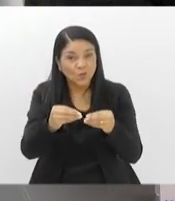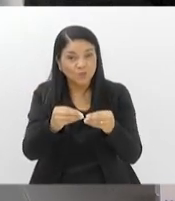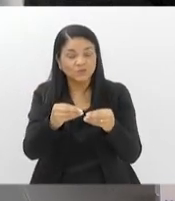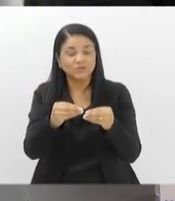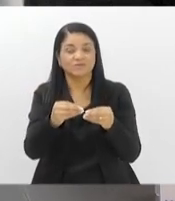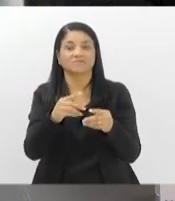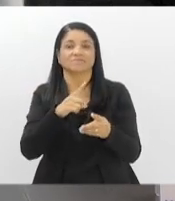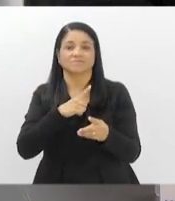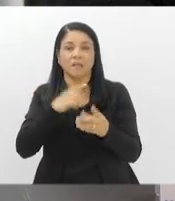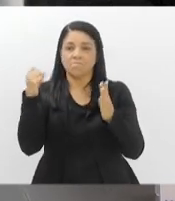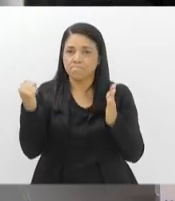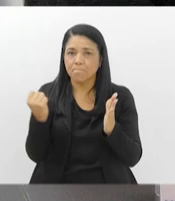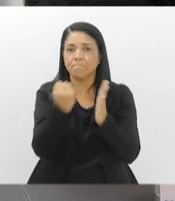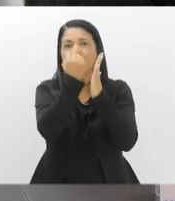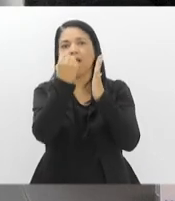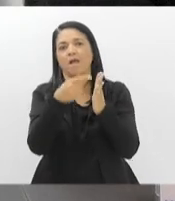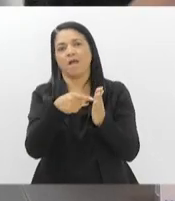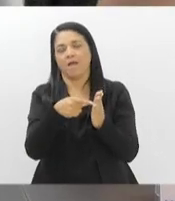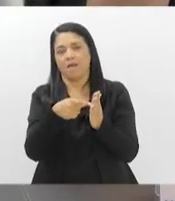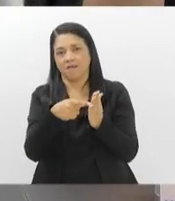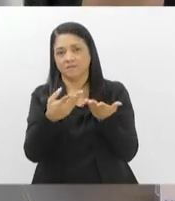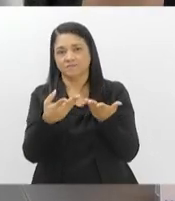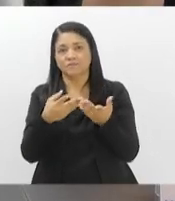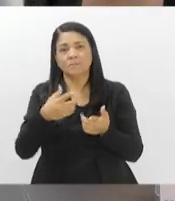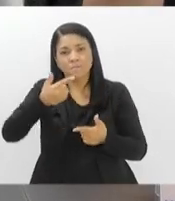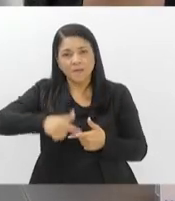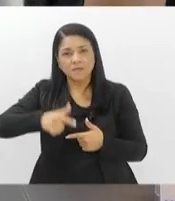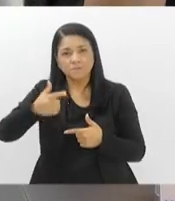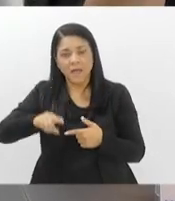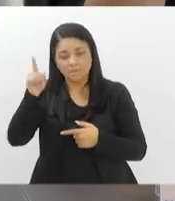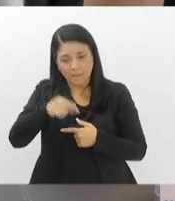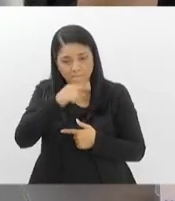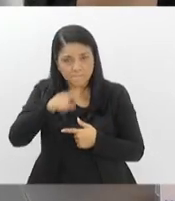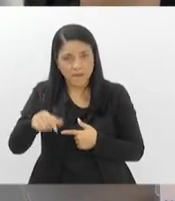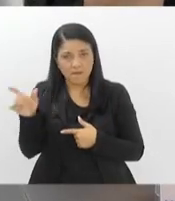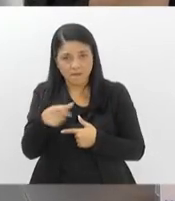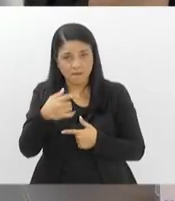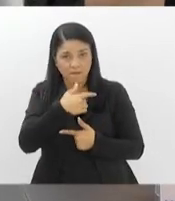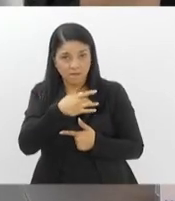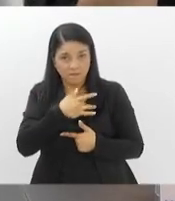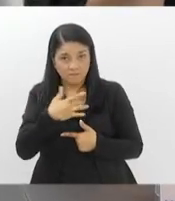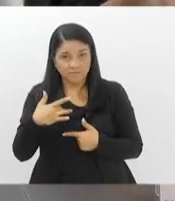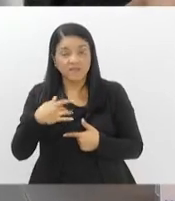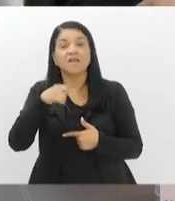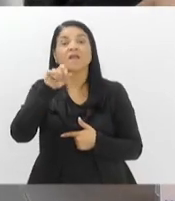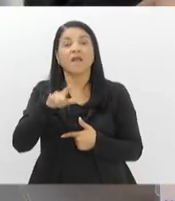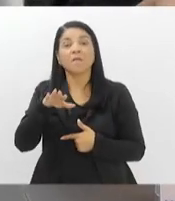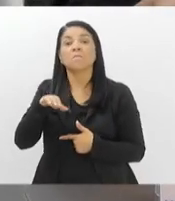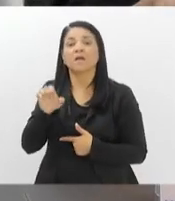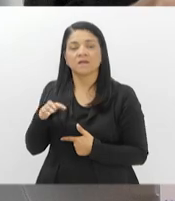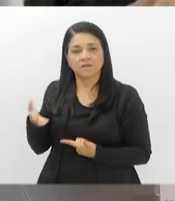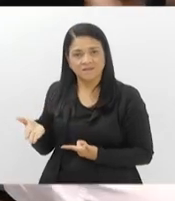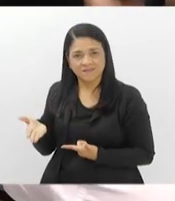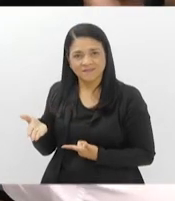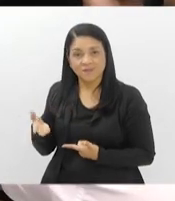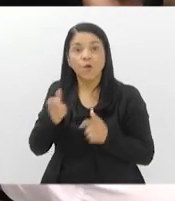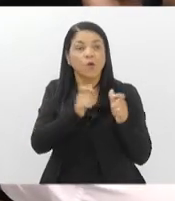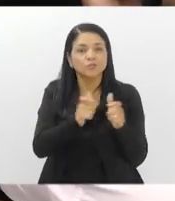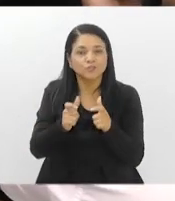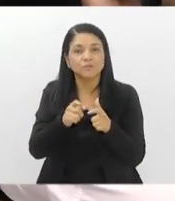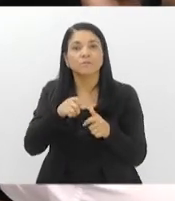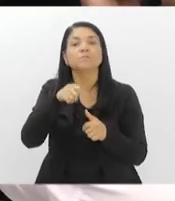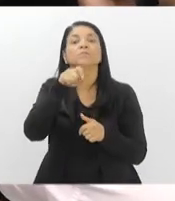diretamente impactados quanto mais nós temos os cancelamentos quem Para Onde Vão As Mães paraa Justiça procurar